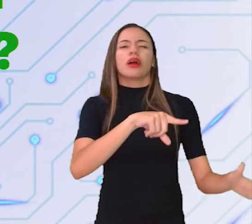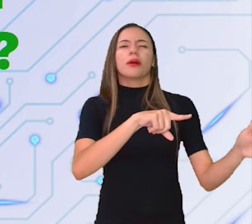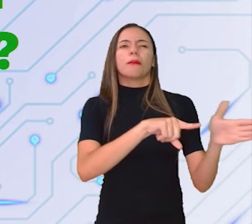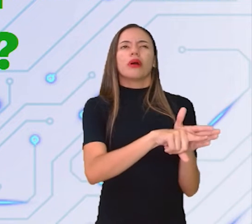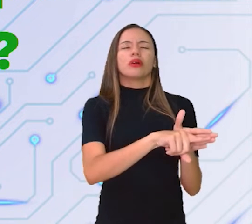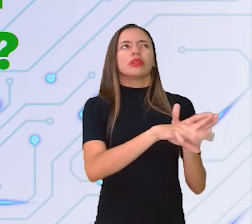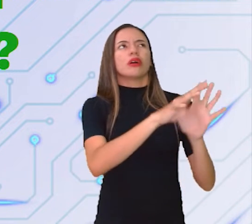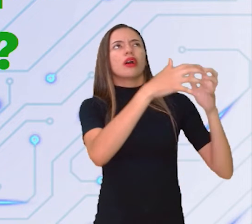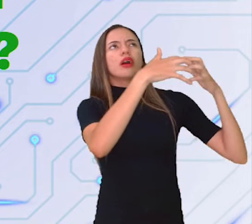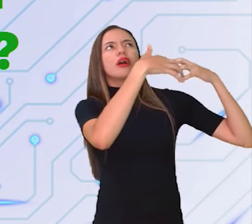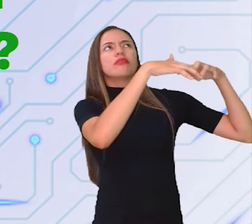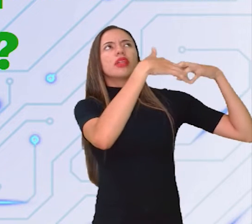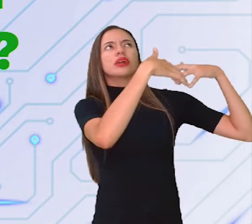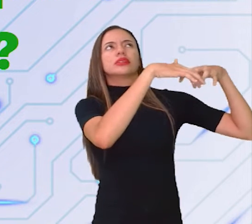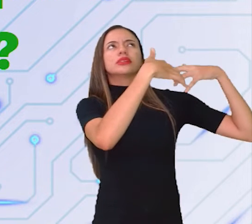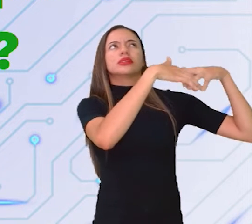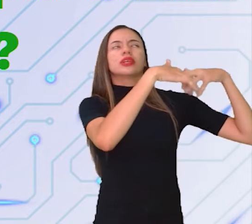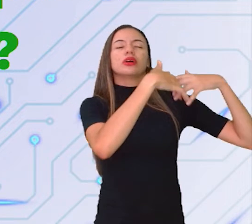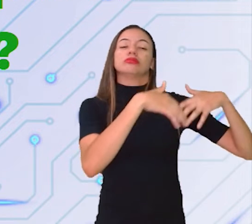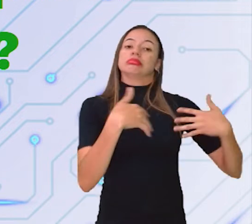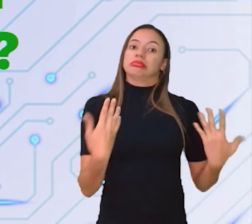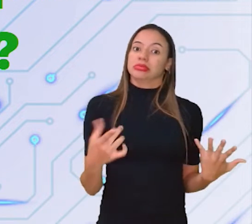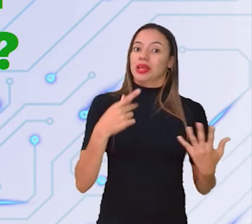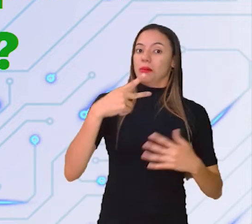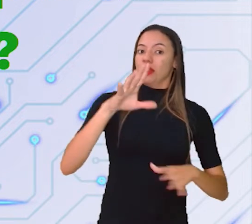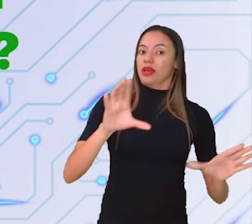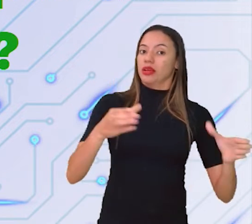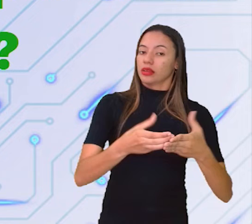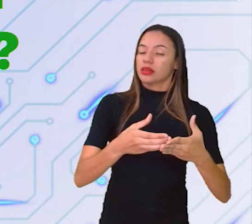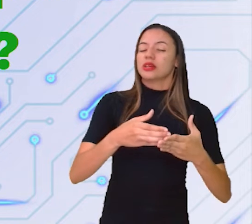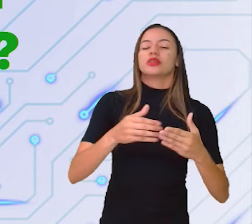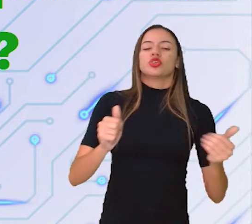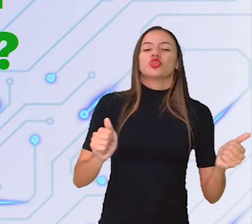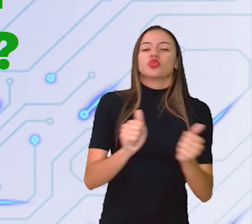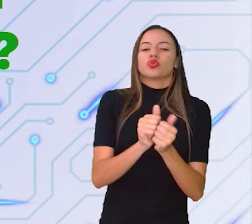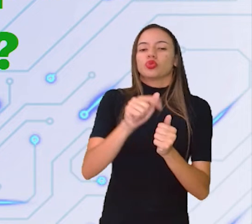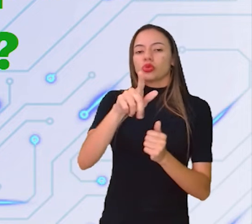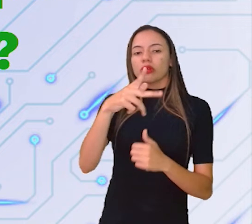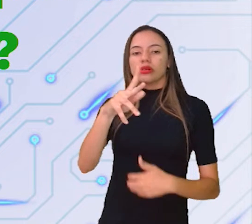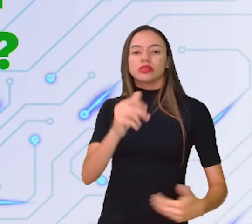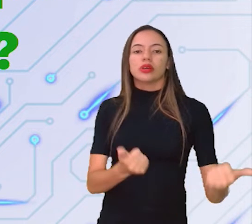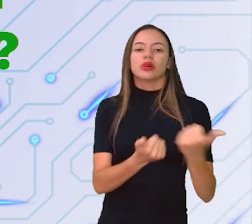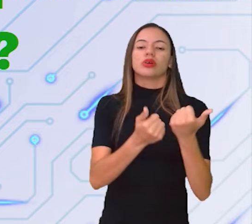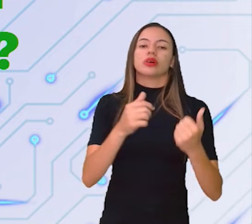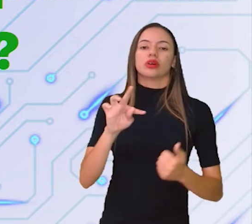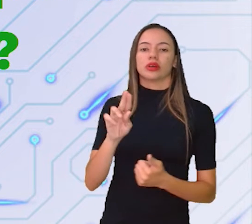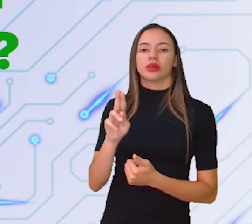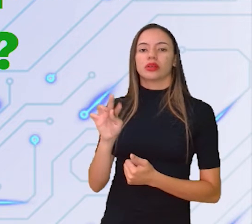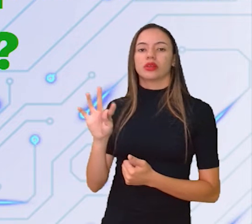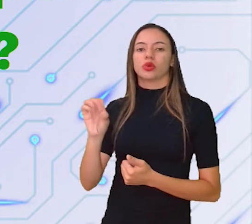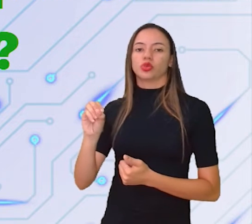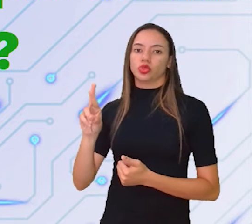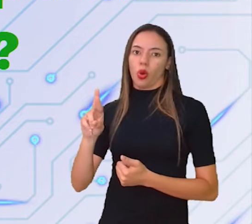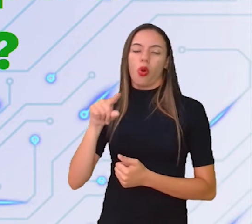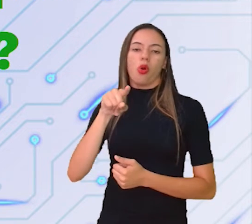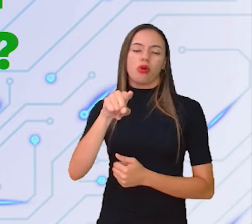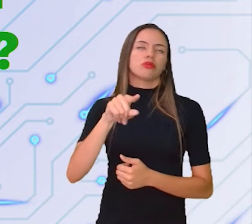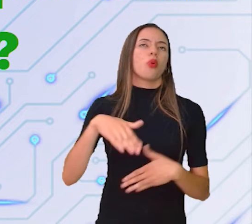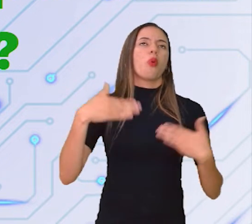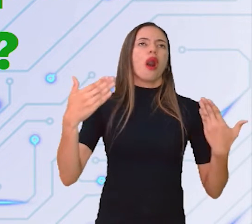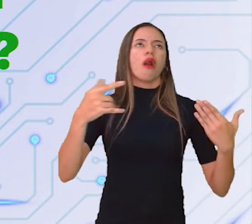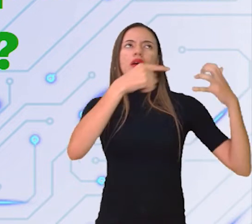uma reflexão grande para a sua turma. Então, junto com o seu tutor, você vai refletir qual profissão vai deixar de existir daqui a